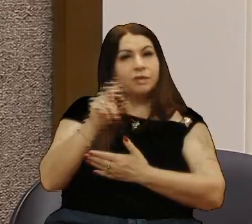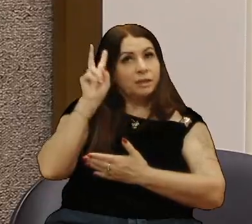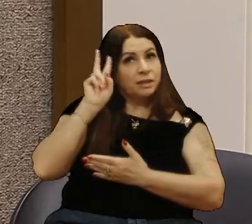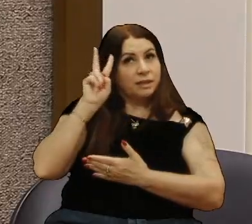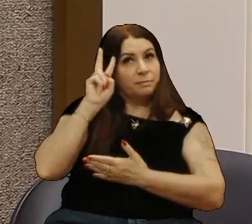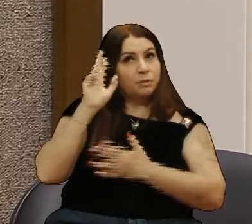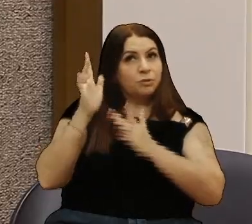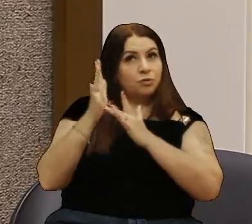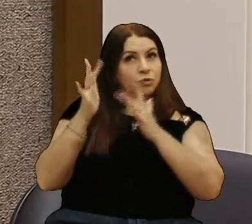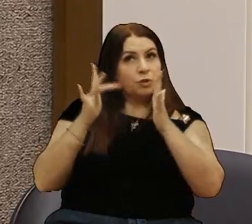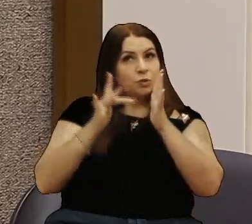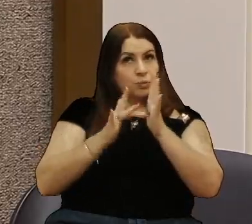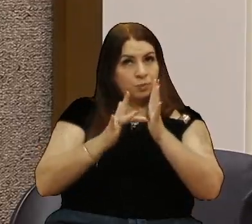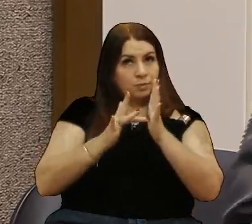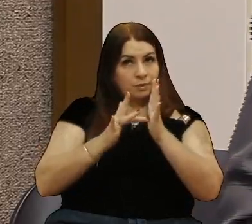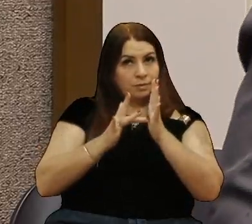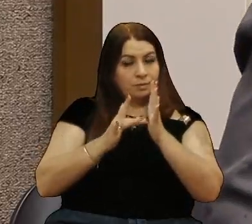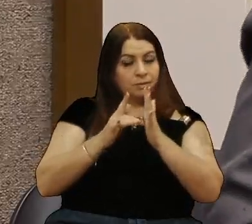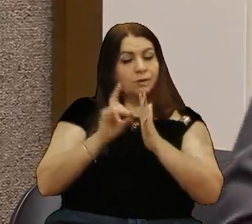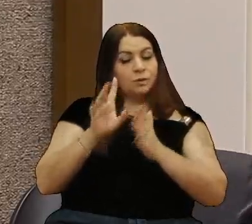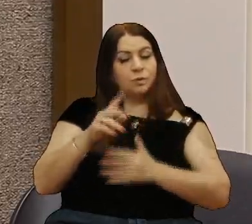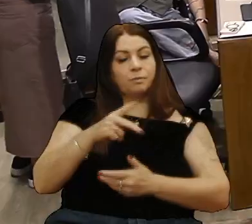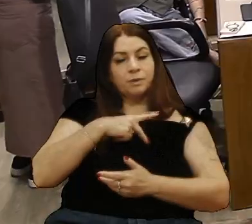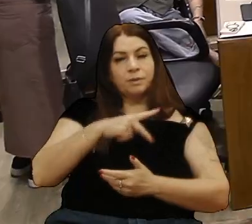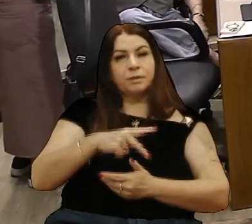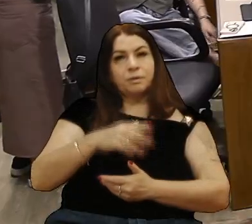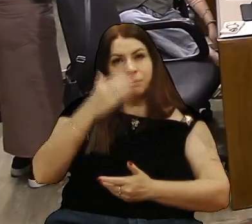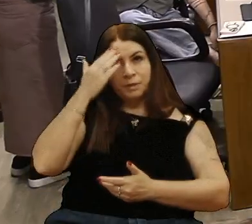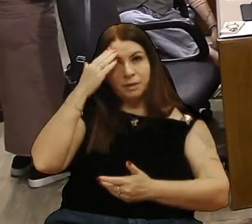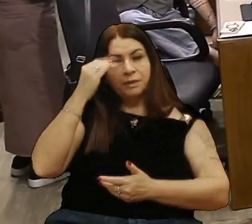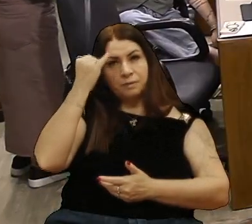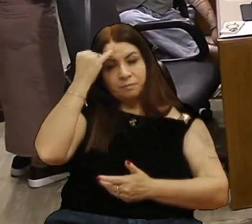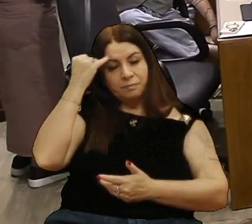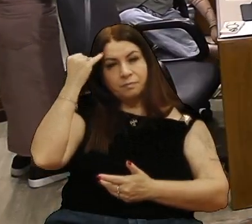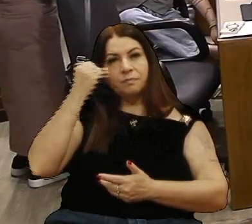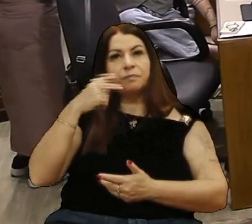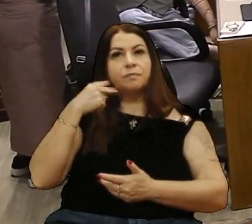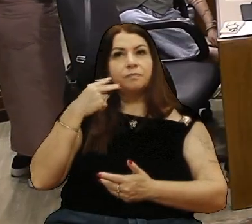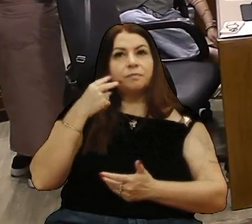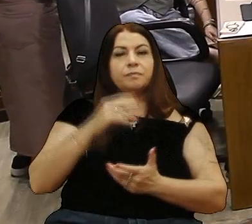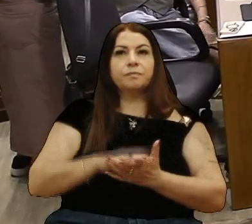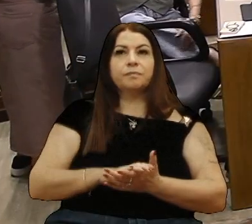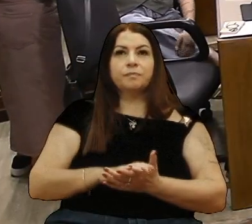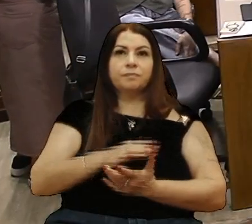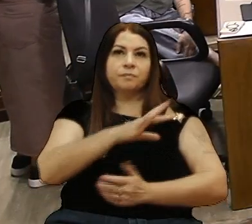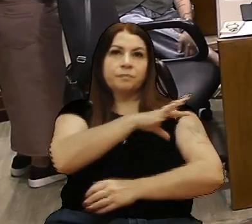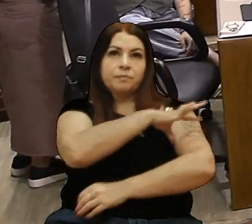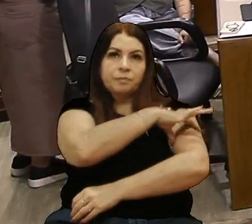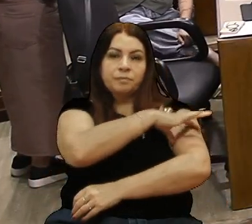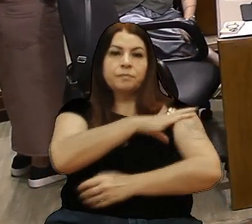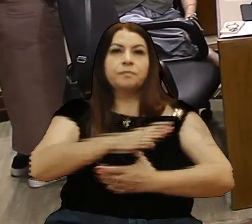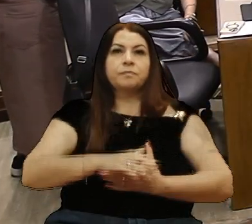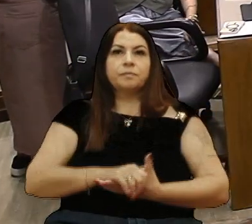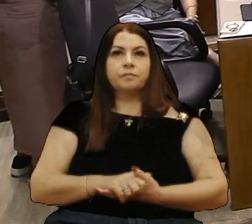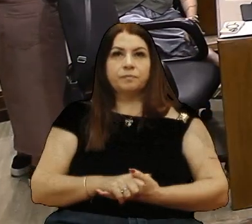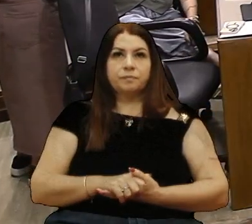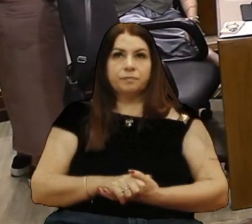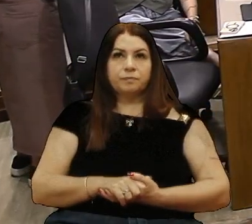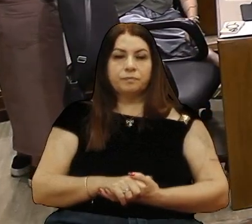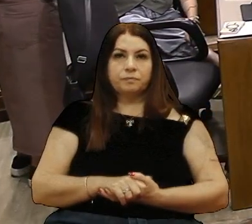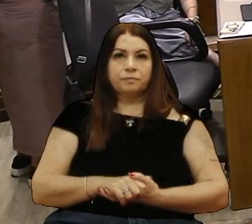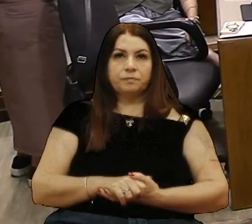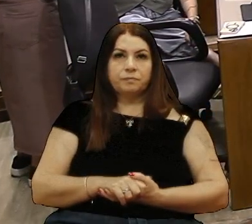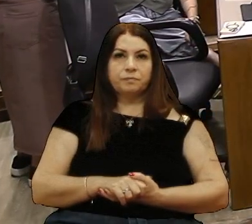de Jesus Cristo. Era isso, senhor presidente. Obrigado, vereador D'Ambrosio. Com a palavra, vereador Capitão Ramon.